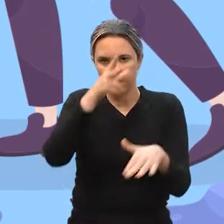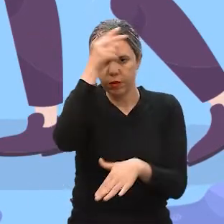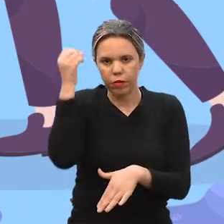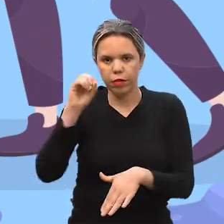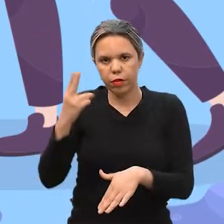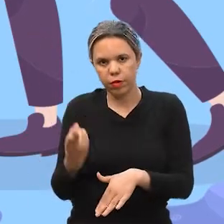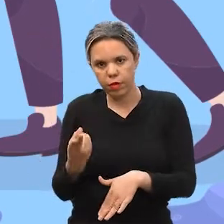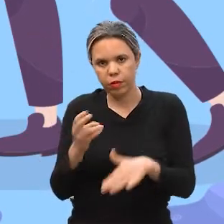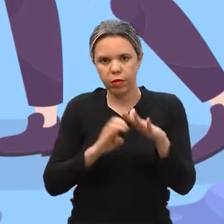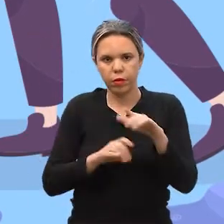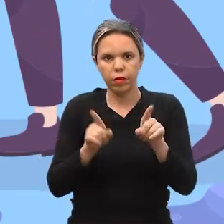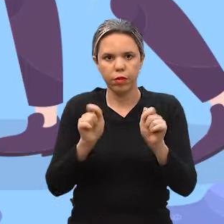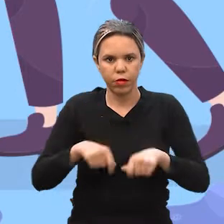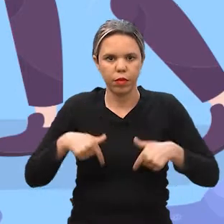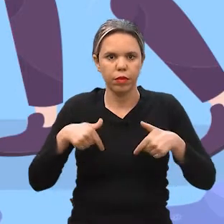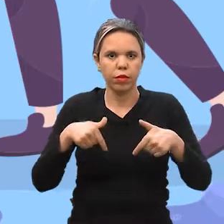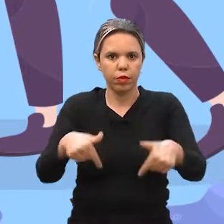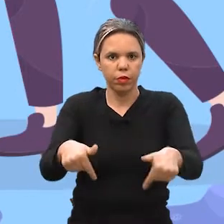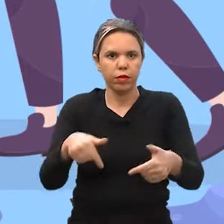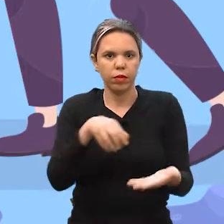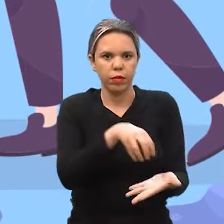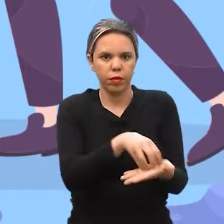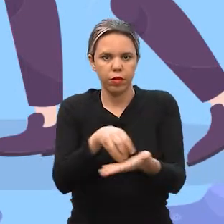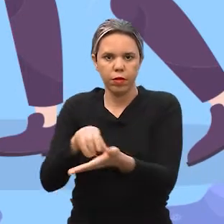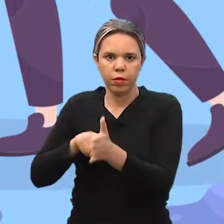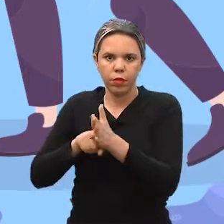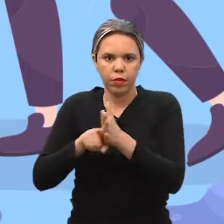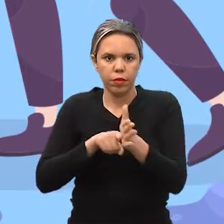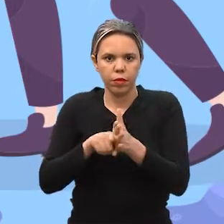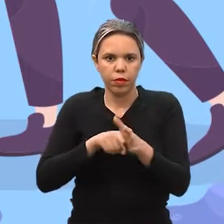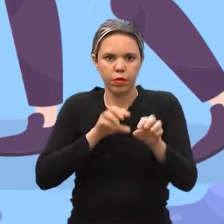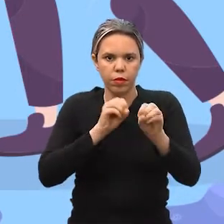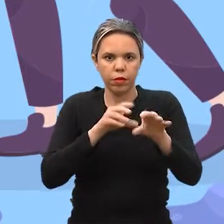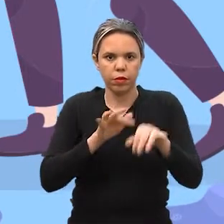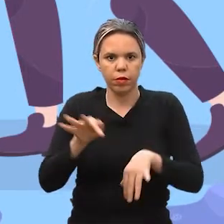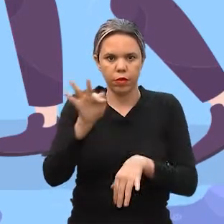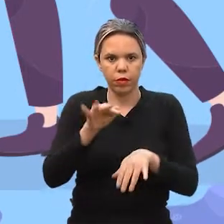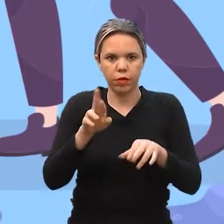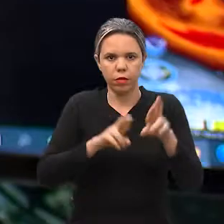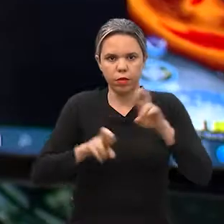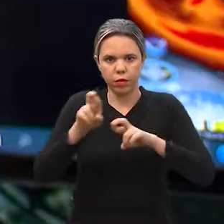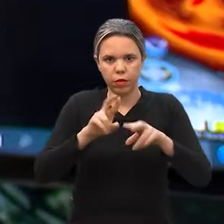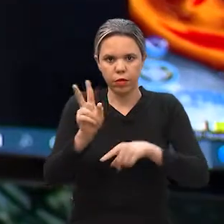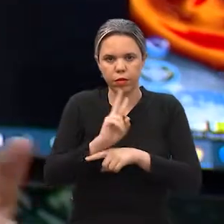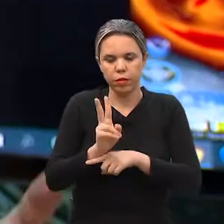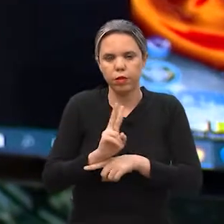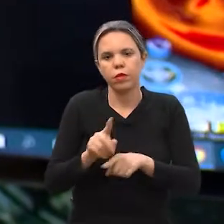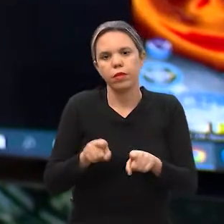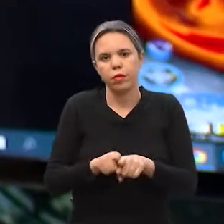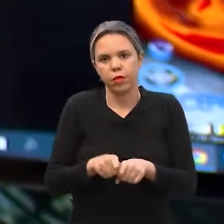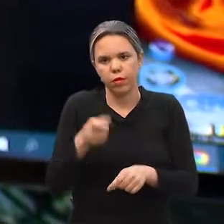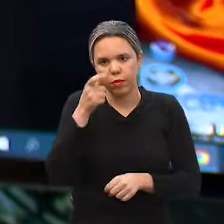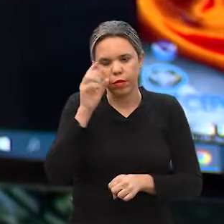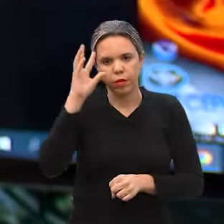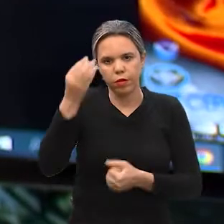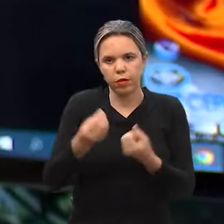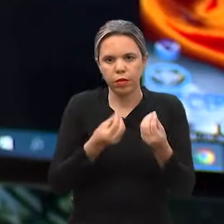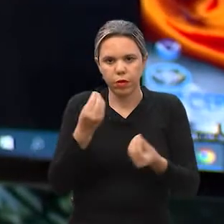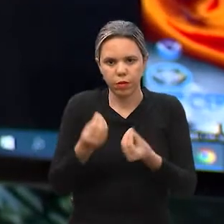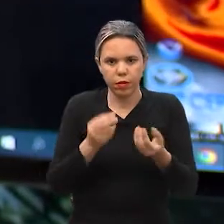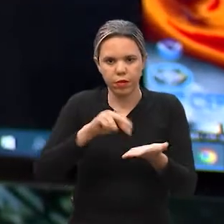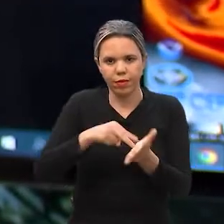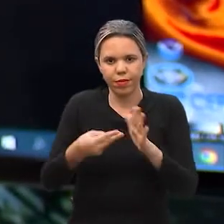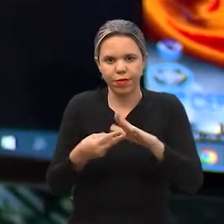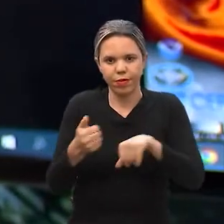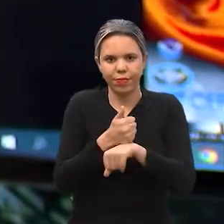público, onde ele poderá atuar em centros de pesquisa, ensino ou monitoramento. Bom, e para a gente entender um pouquinho mais